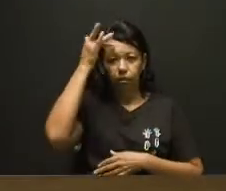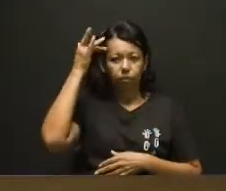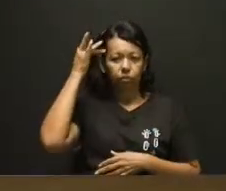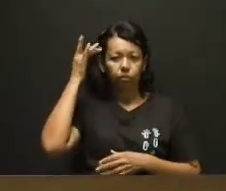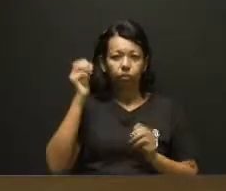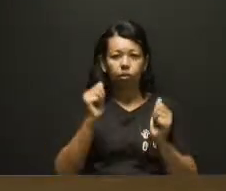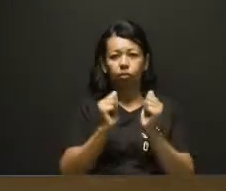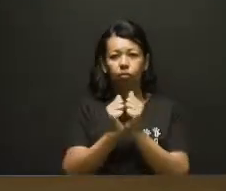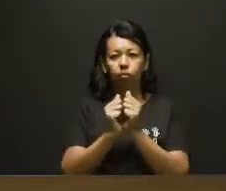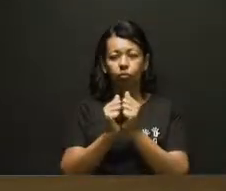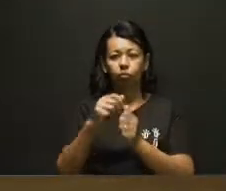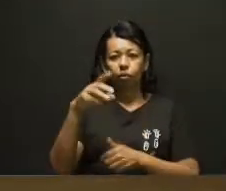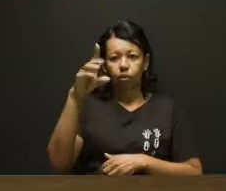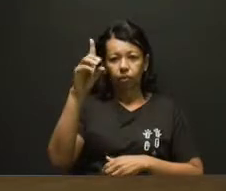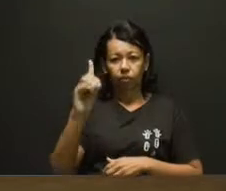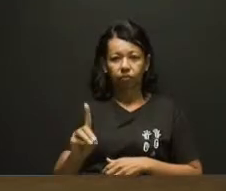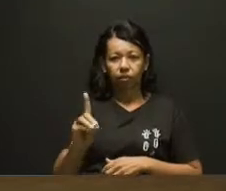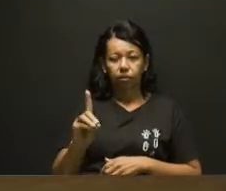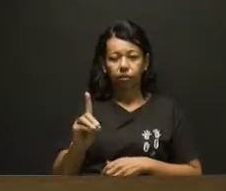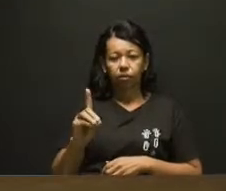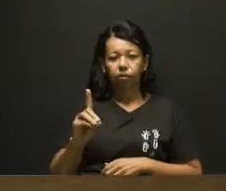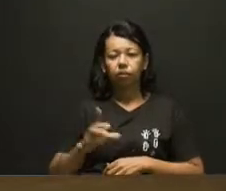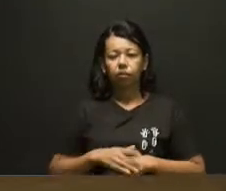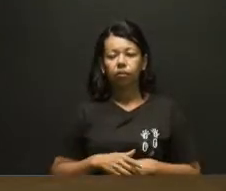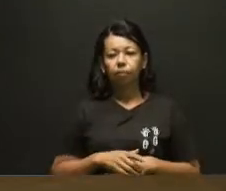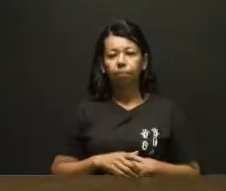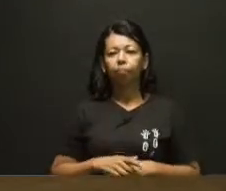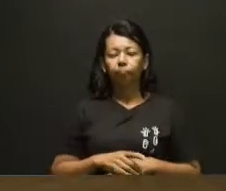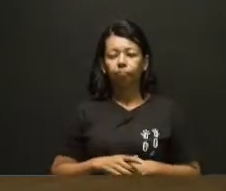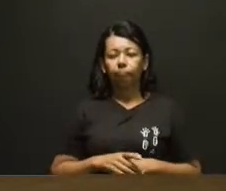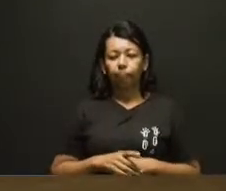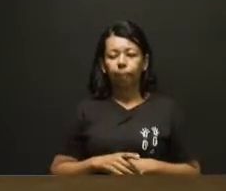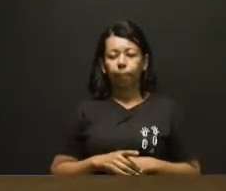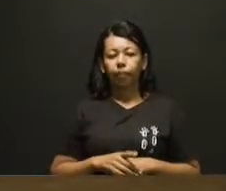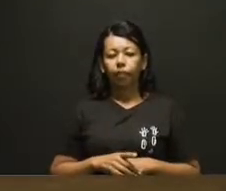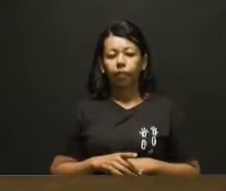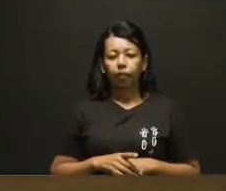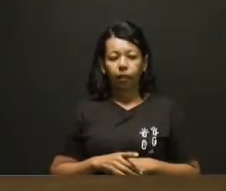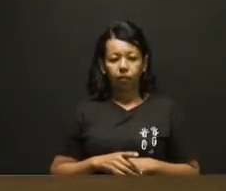com deficiência é